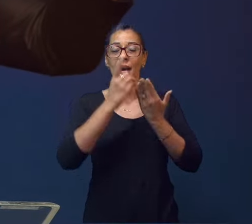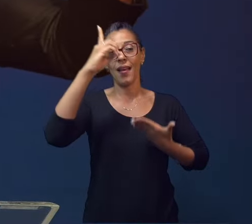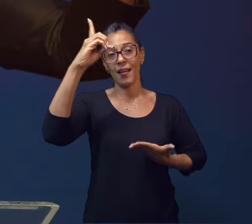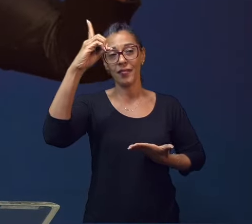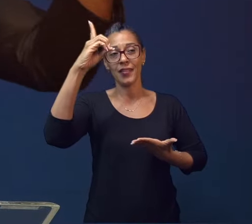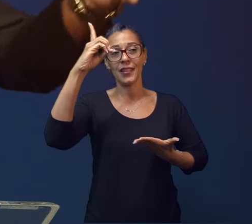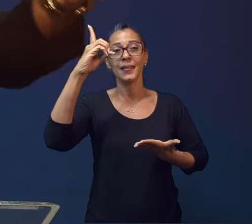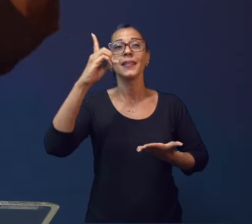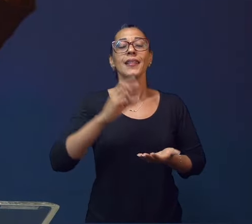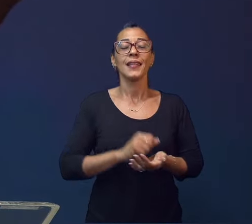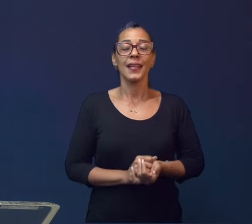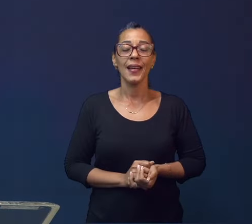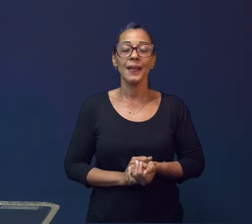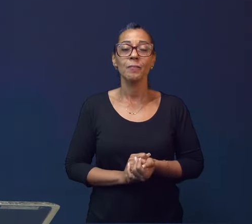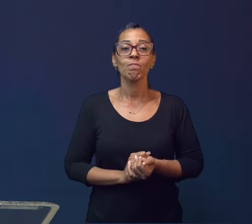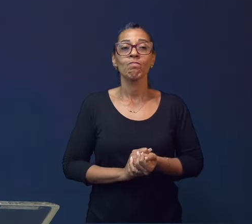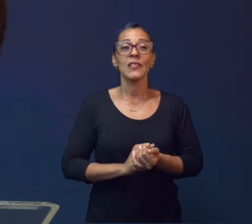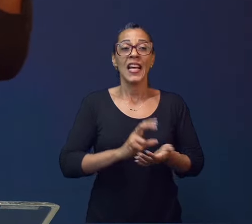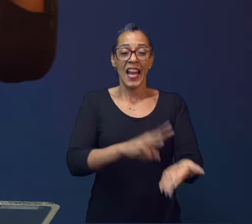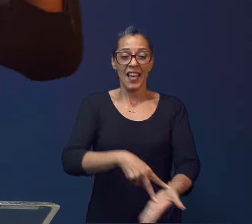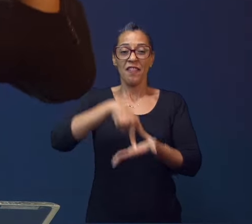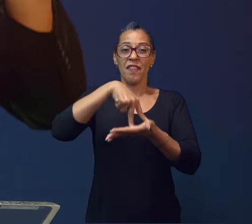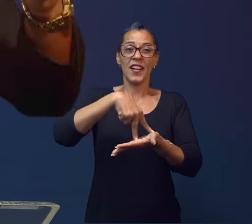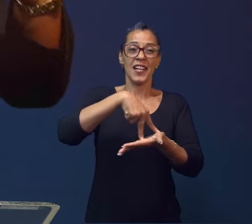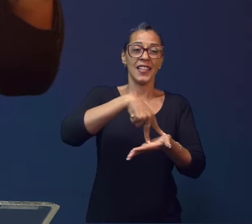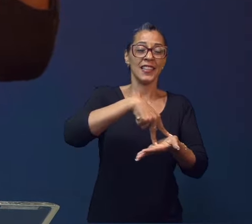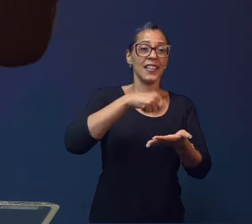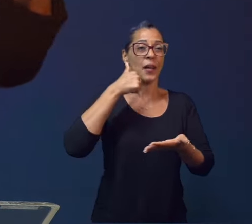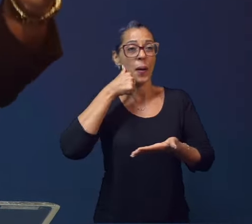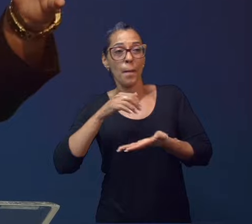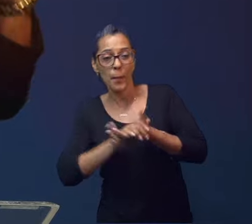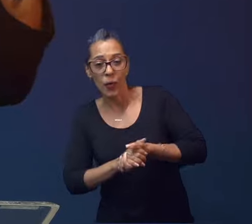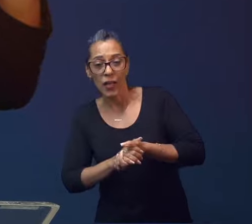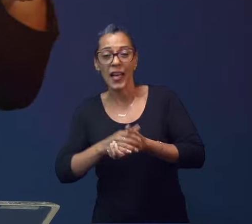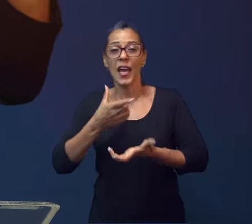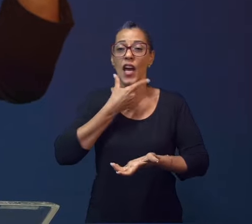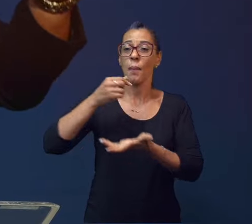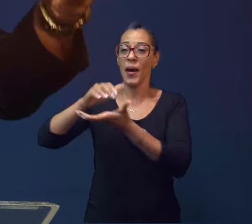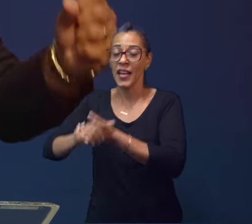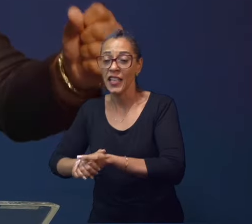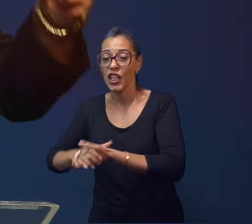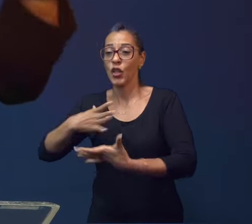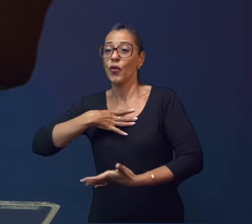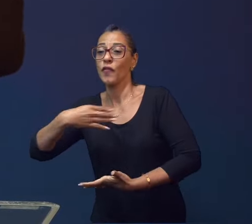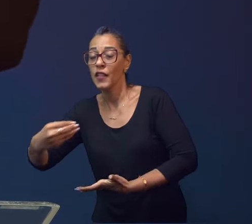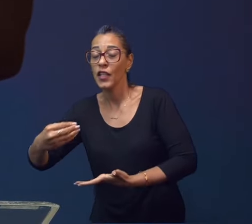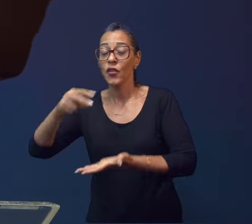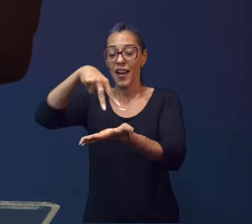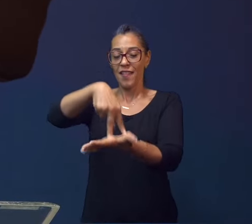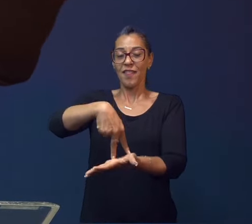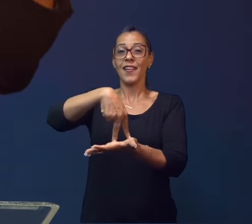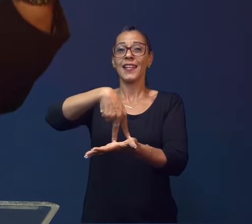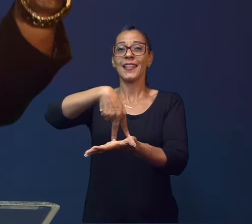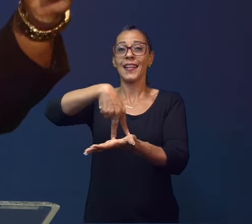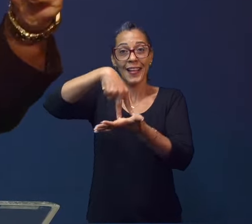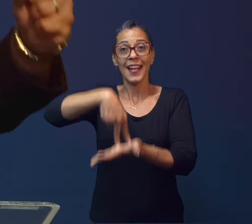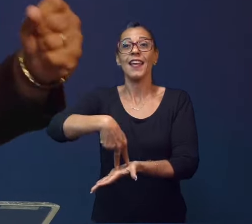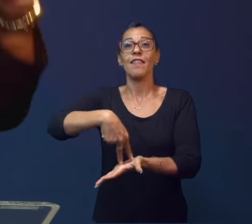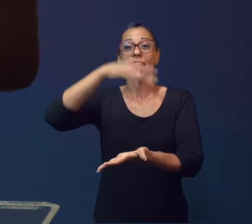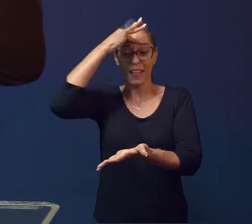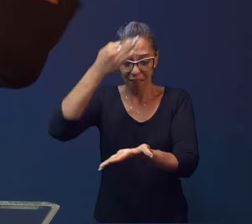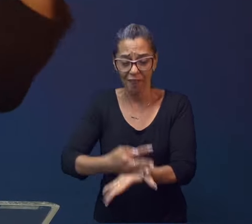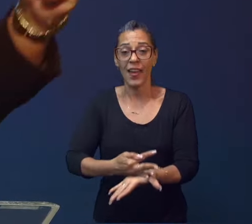levanta tua esposa levanta teu filho levanta levanta porque essa cidade vai ficar de pé para a glória de Deus